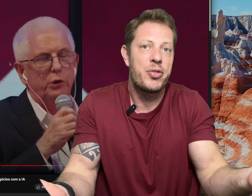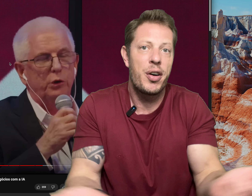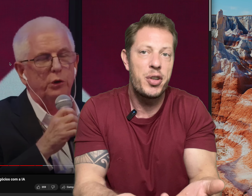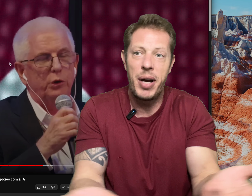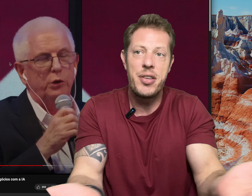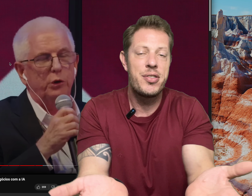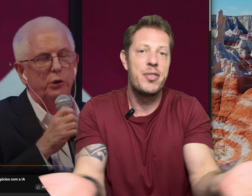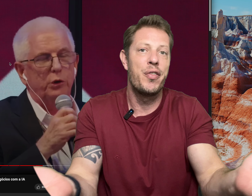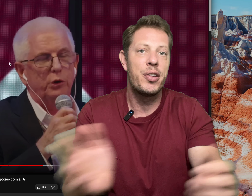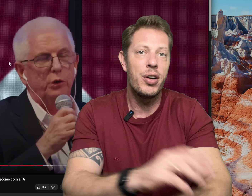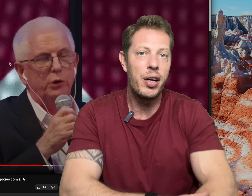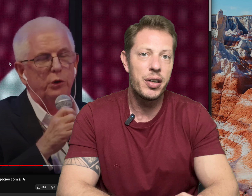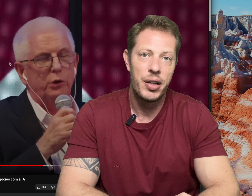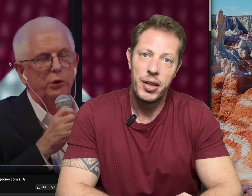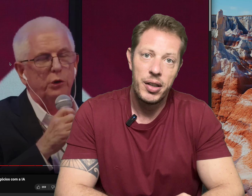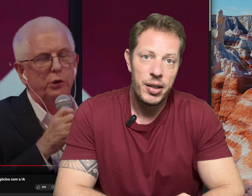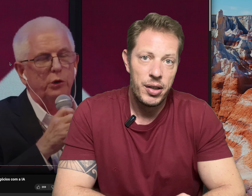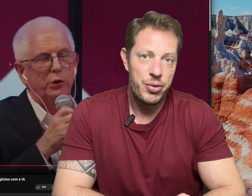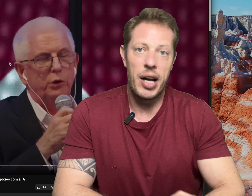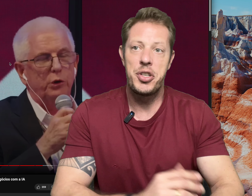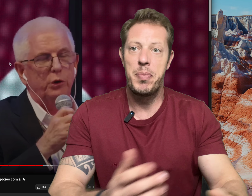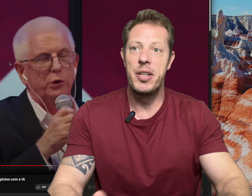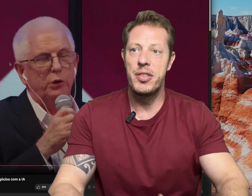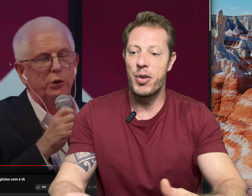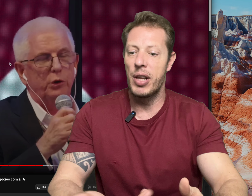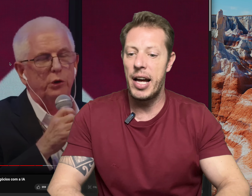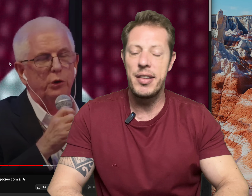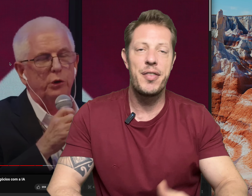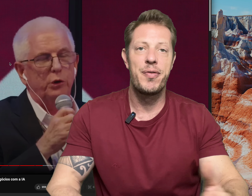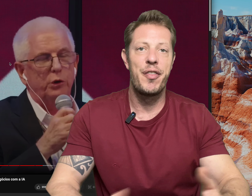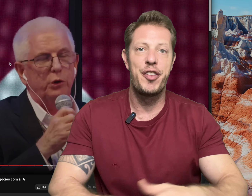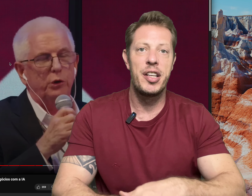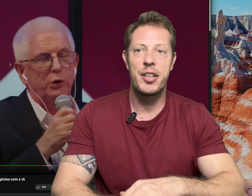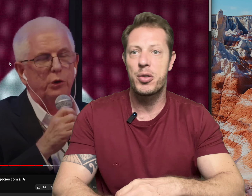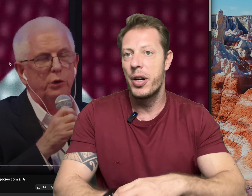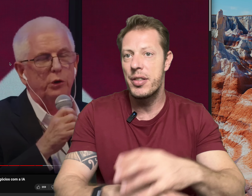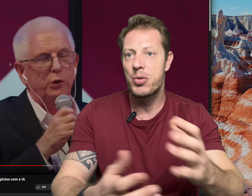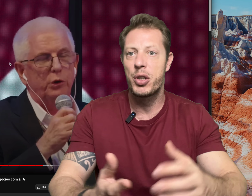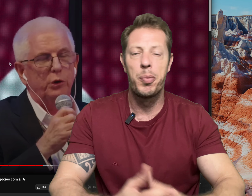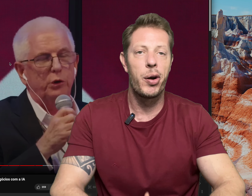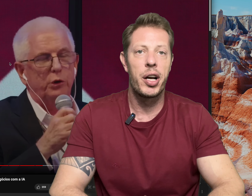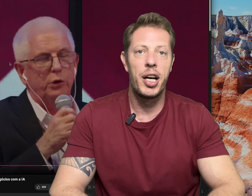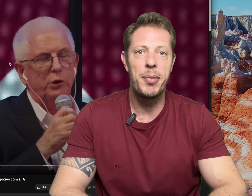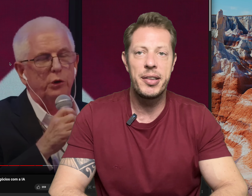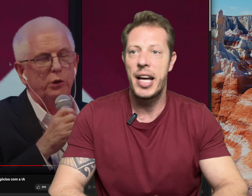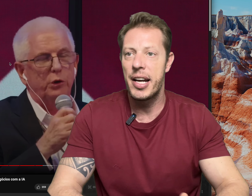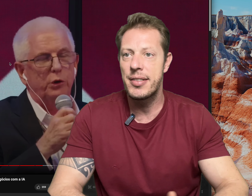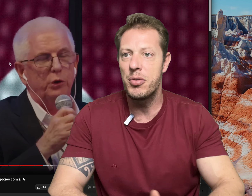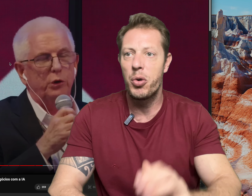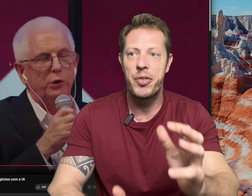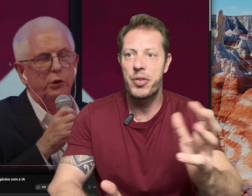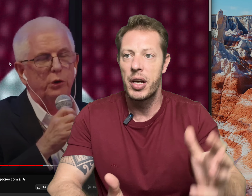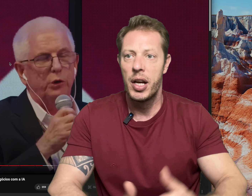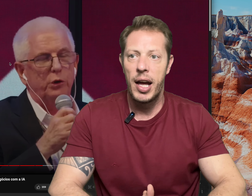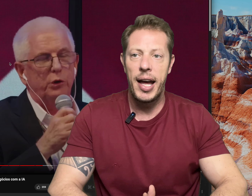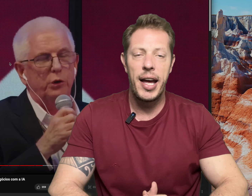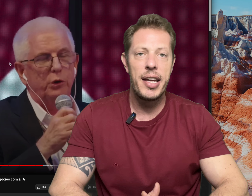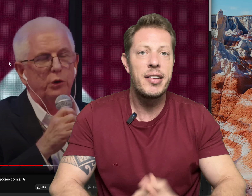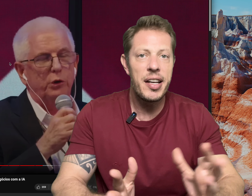de fábrica de software mais, de desenvolvedor. Os caras de business vão lá, definem as coisas, o que o programa, testam,